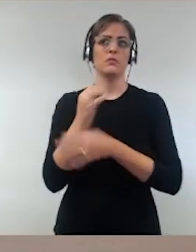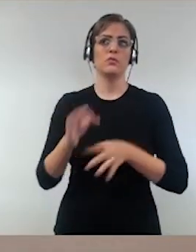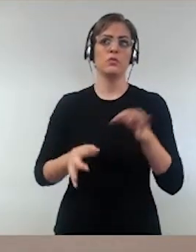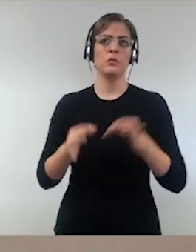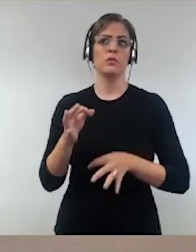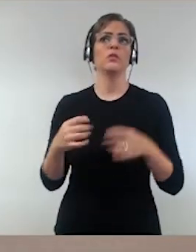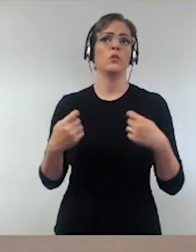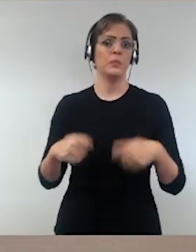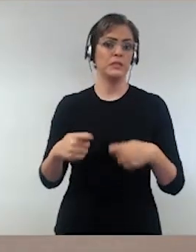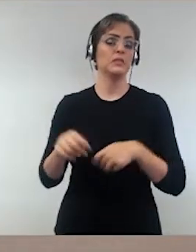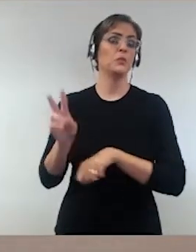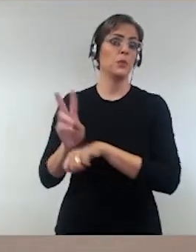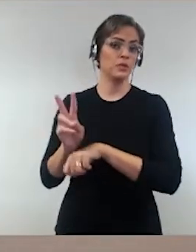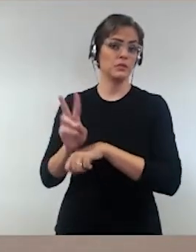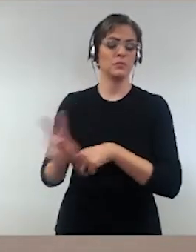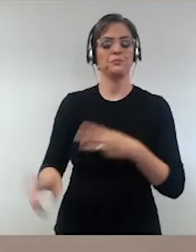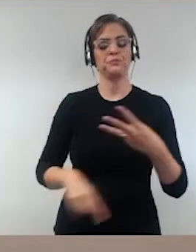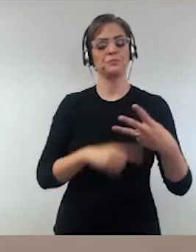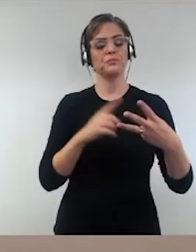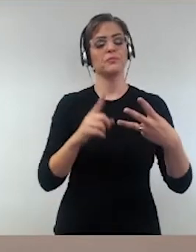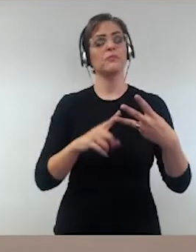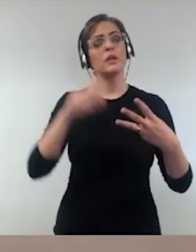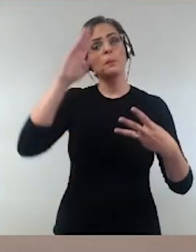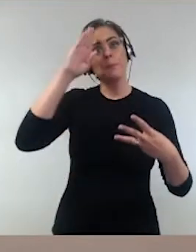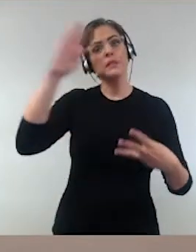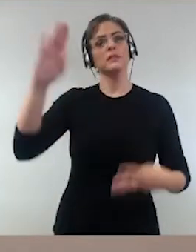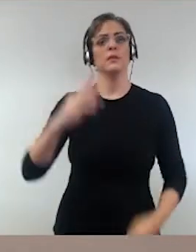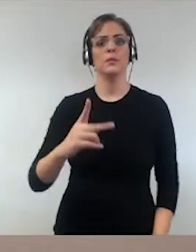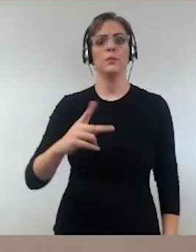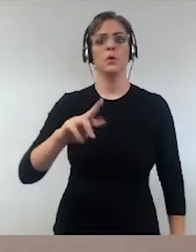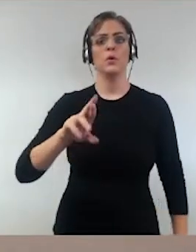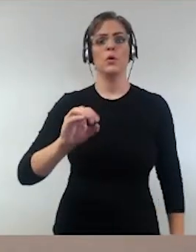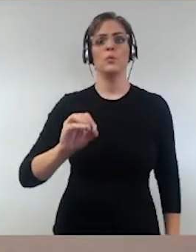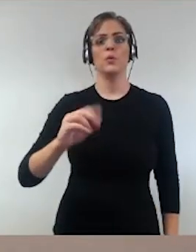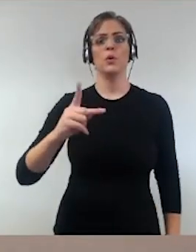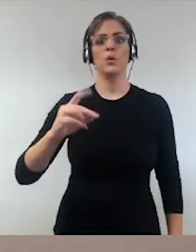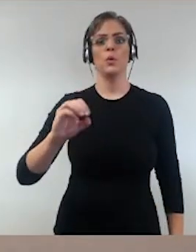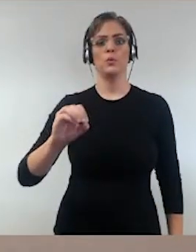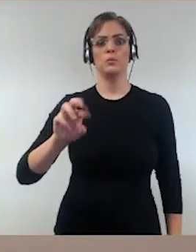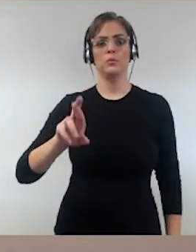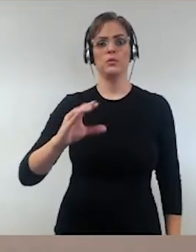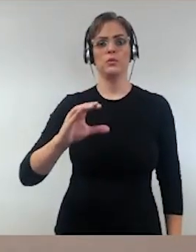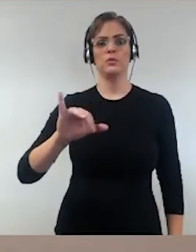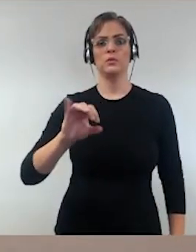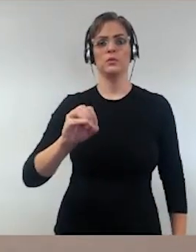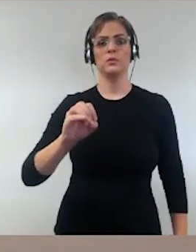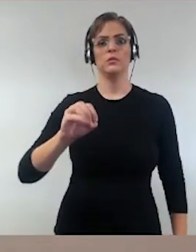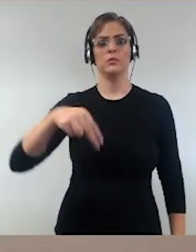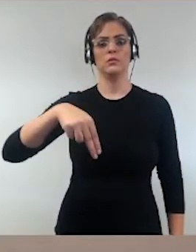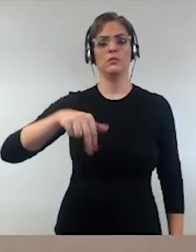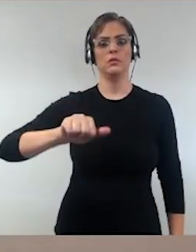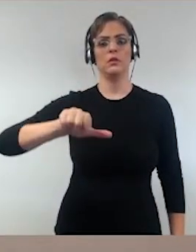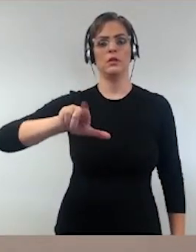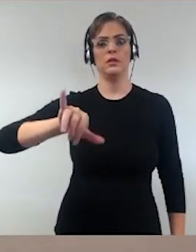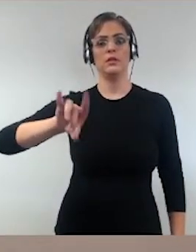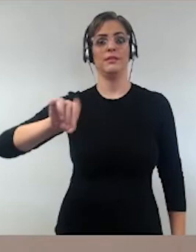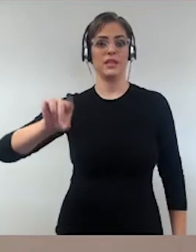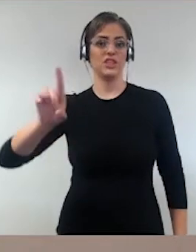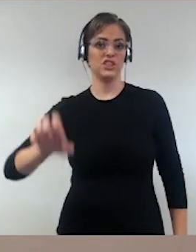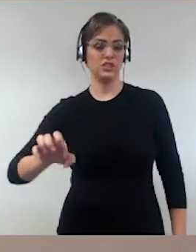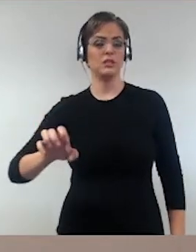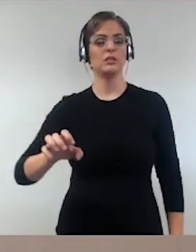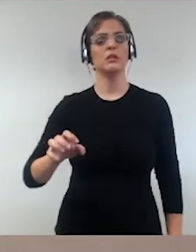sejam tratados. E o princípio da proporcionalidade. O princípio da proporcionalidade, ele entra, especialmente a partir do momento em que eu considero que